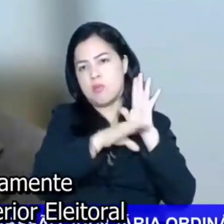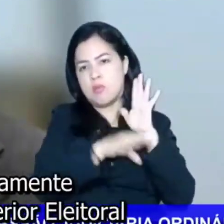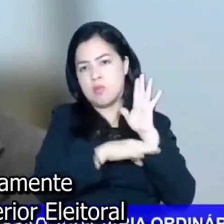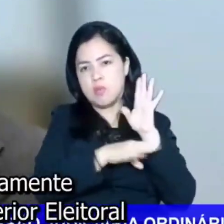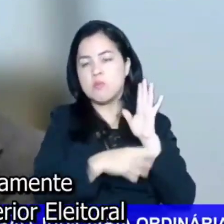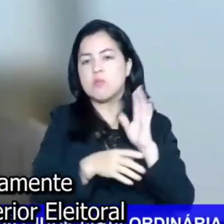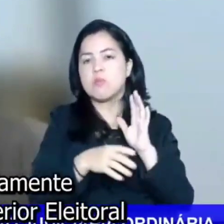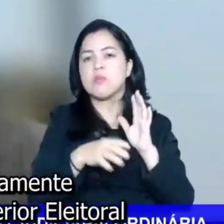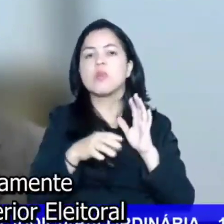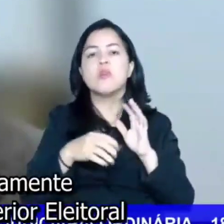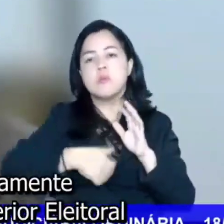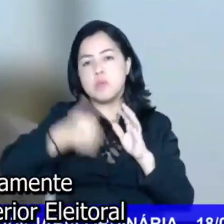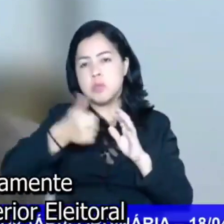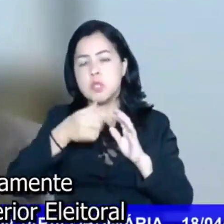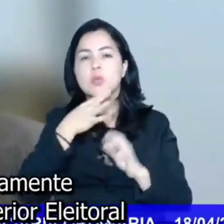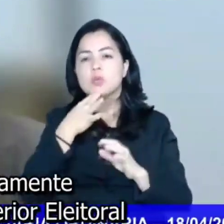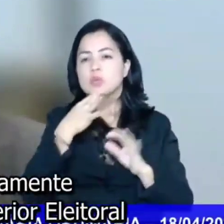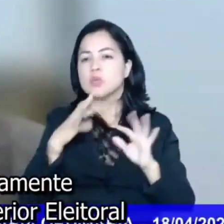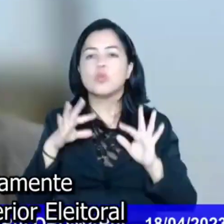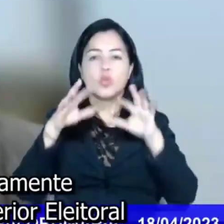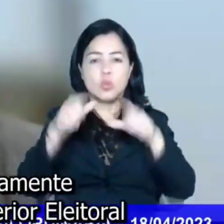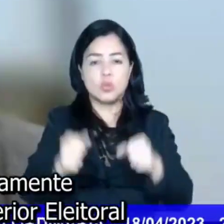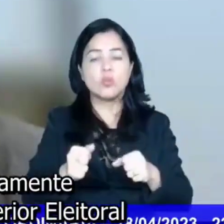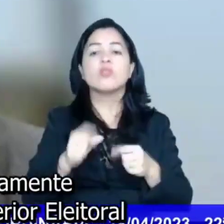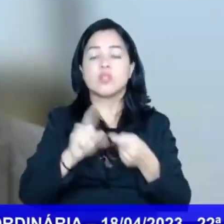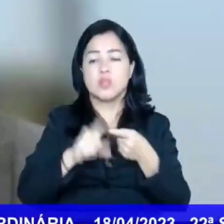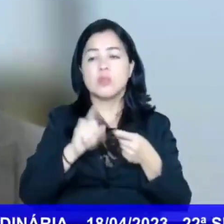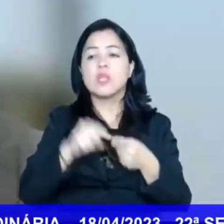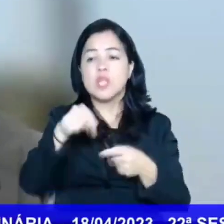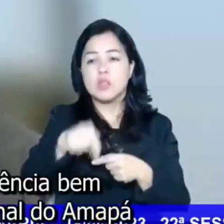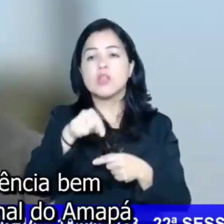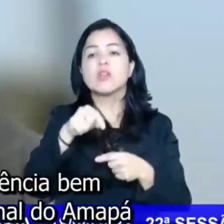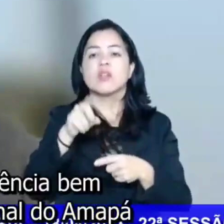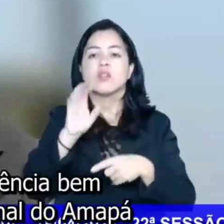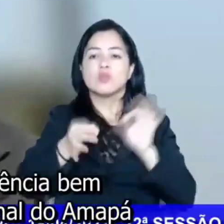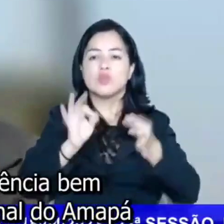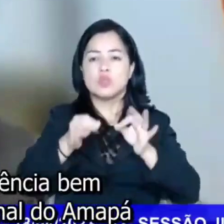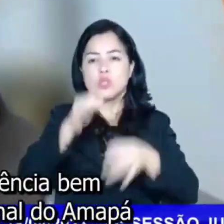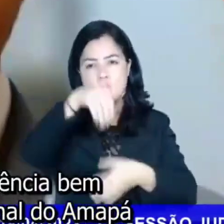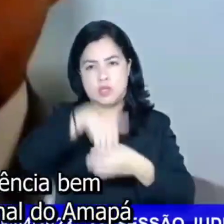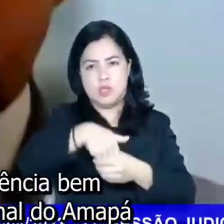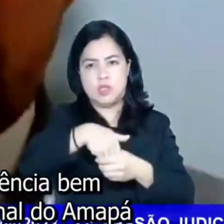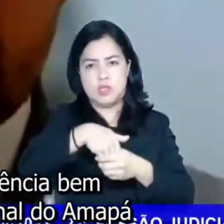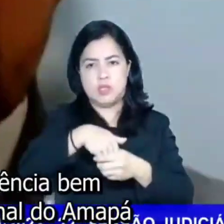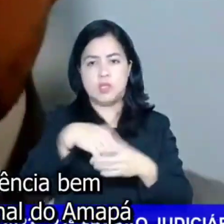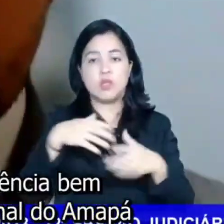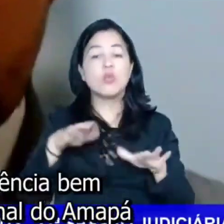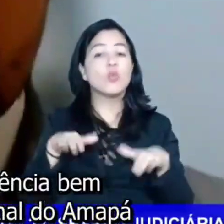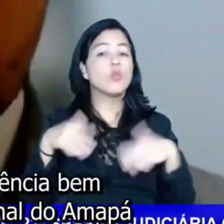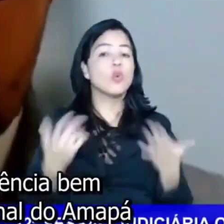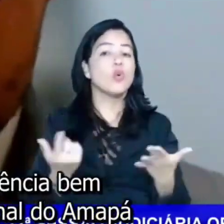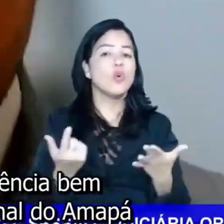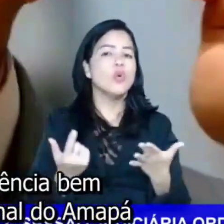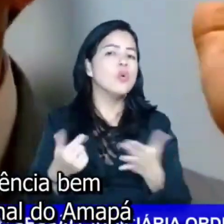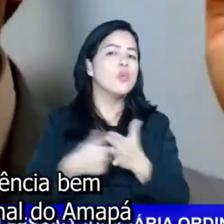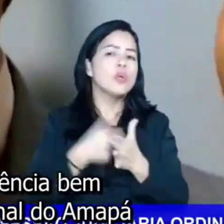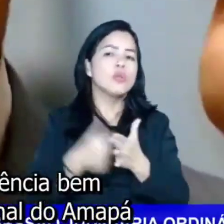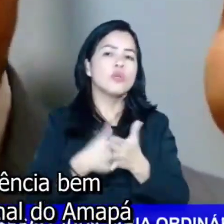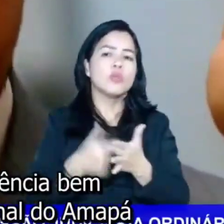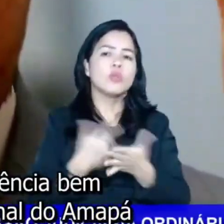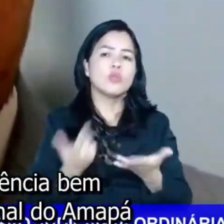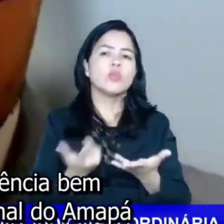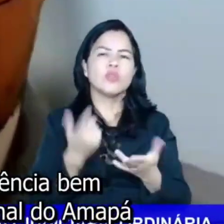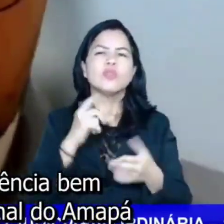previamente conhecidos por todos, inclusive pelo Tribunal Superior Eleitoral. E quando questionada em sede de audiência